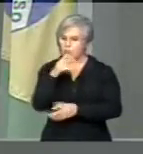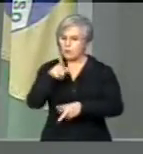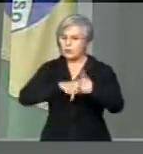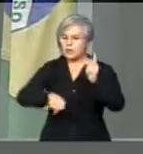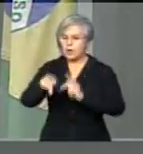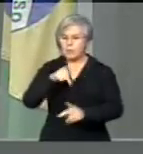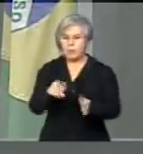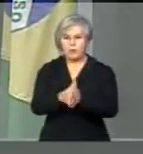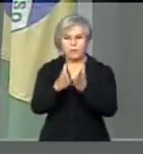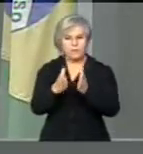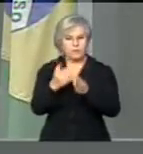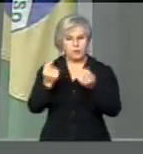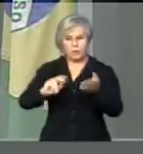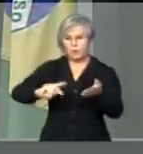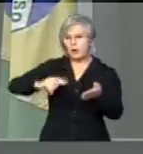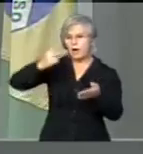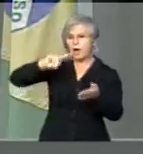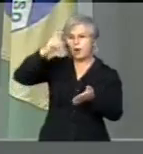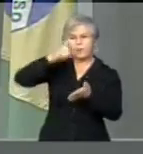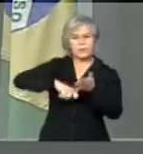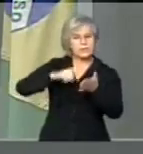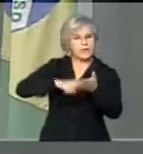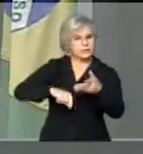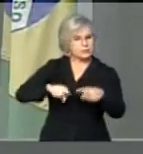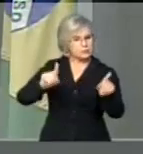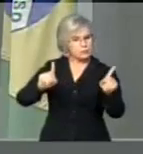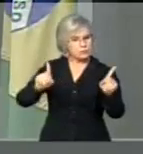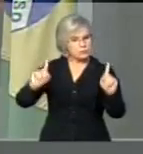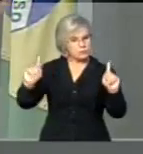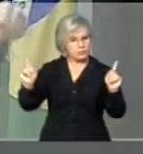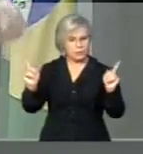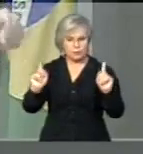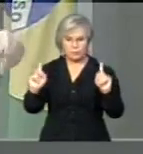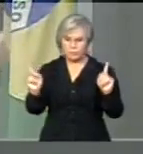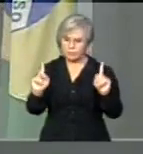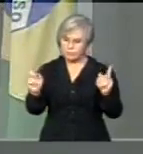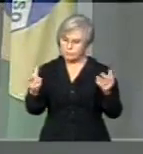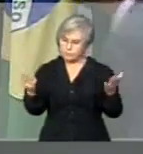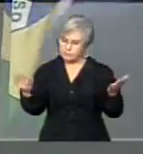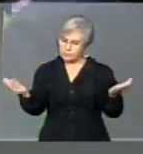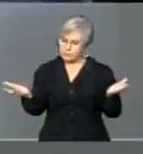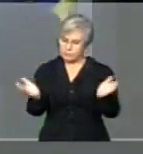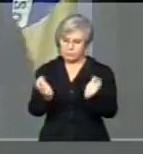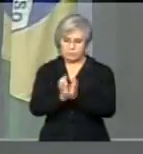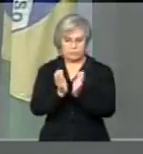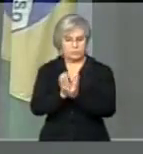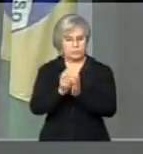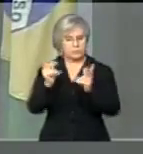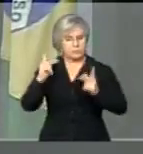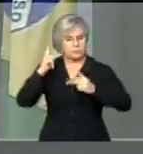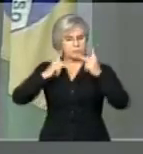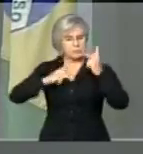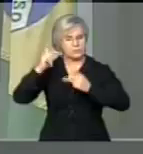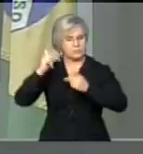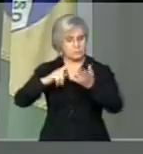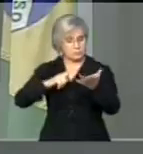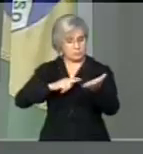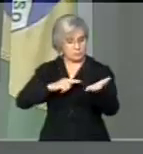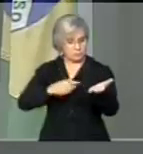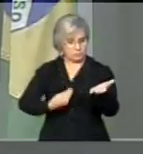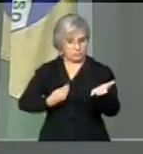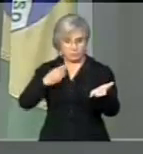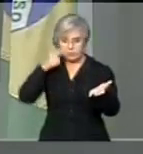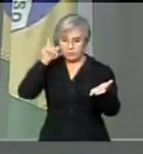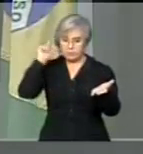exclusivamente de aumento de carga tributária. Parte substancial dos parlamentares que estavam